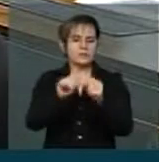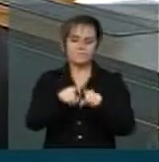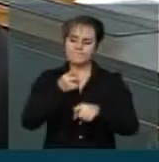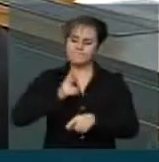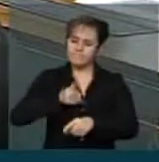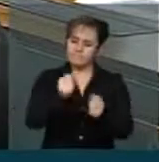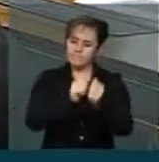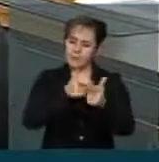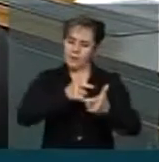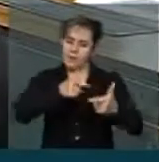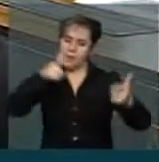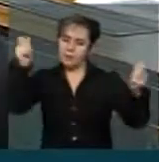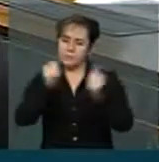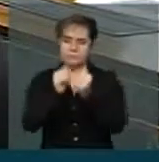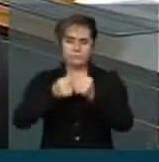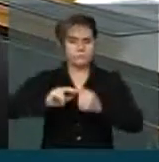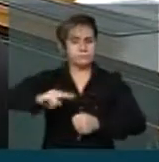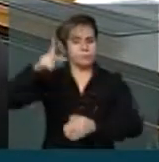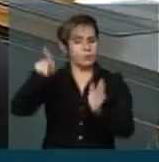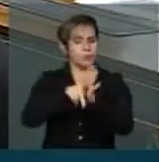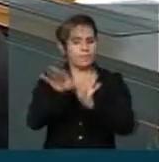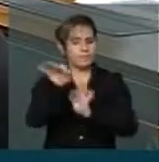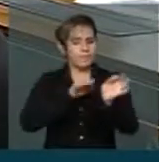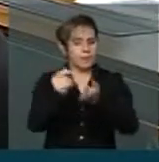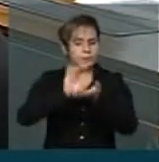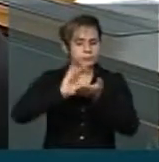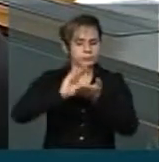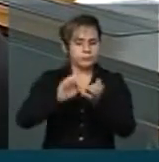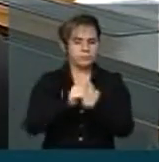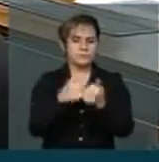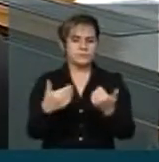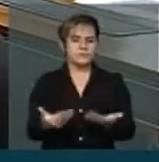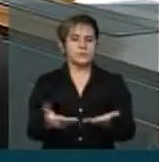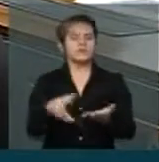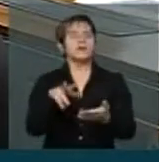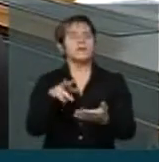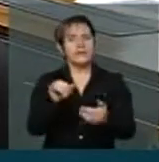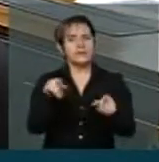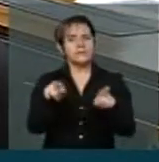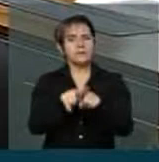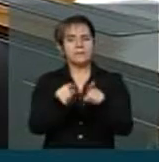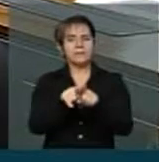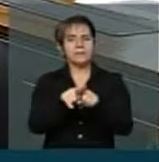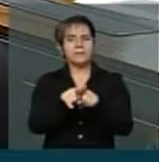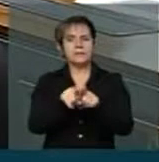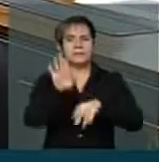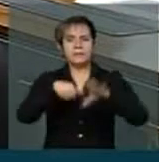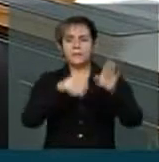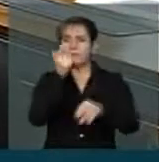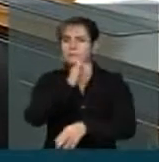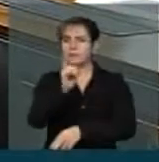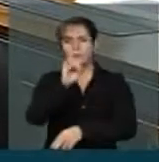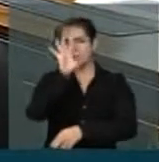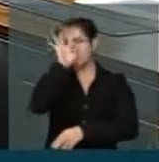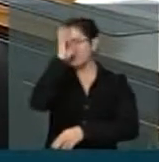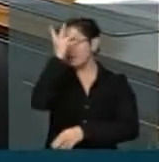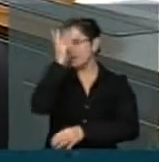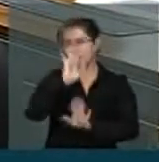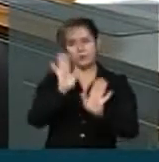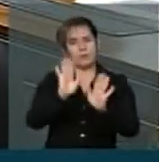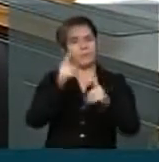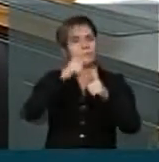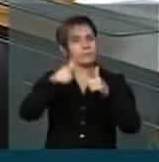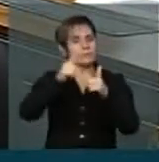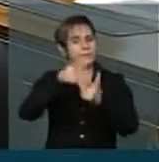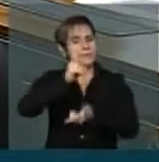linha vertiginosa, até esse próprio plano de investimentos, ele poderá não ser suficiente para resolver o problema. Nós vamos ficar com